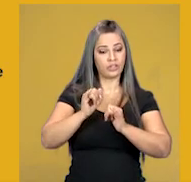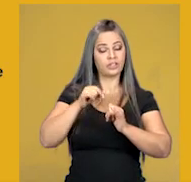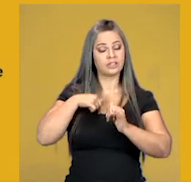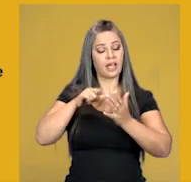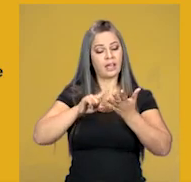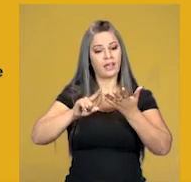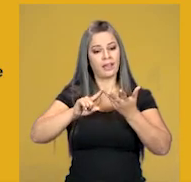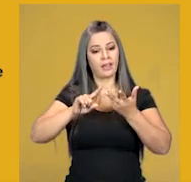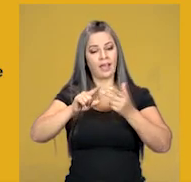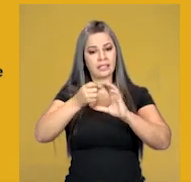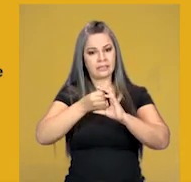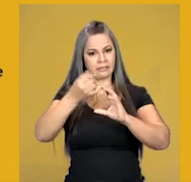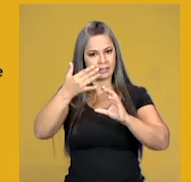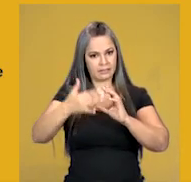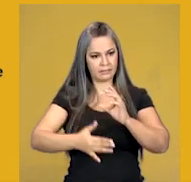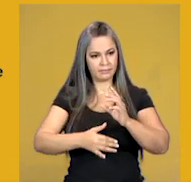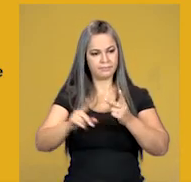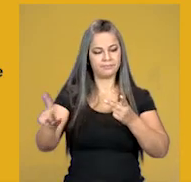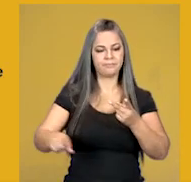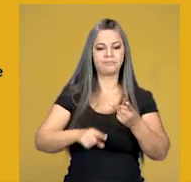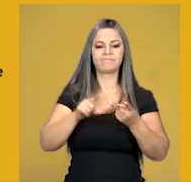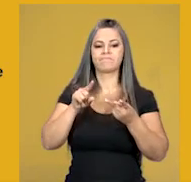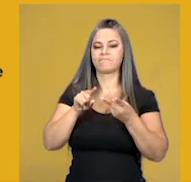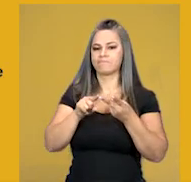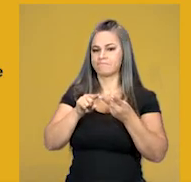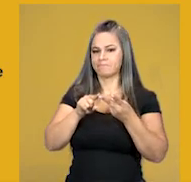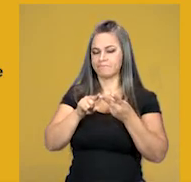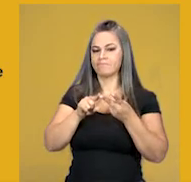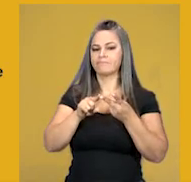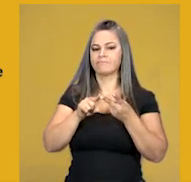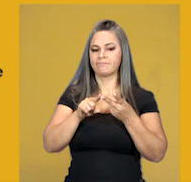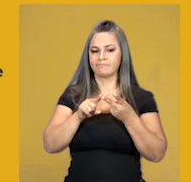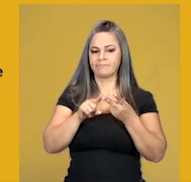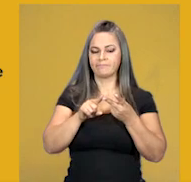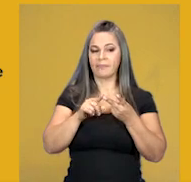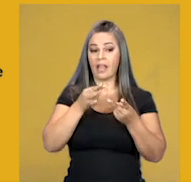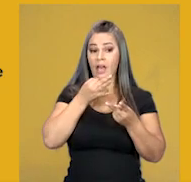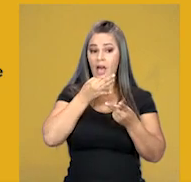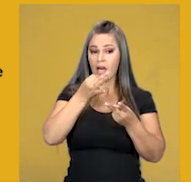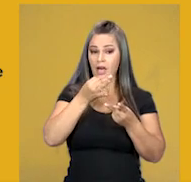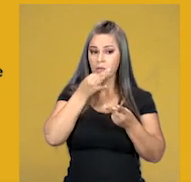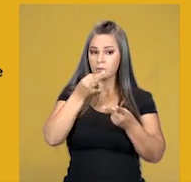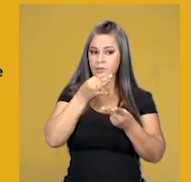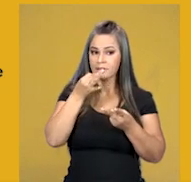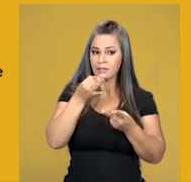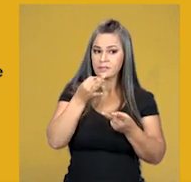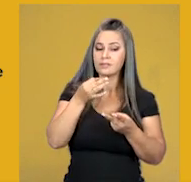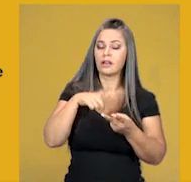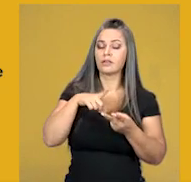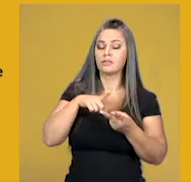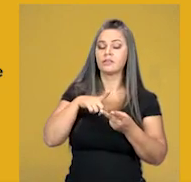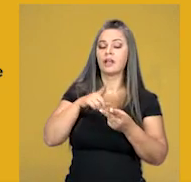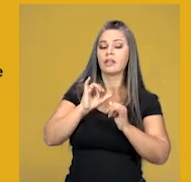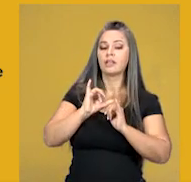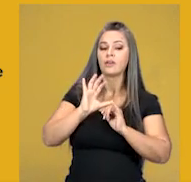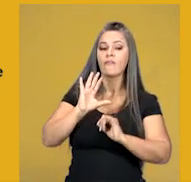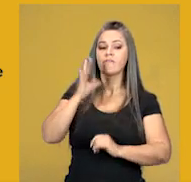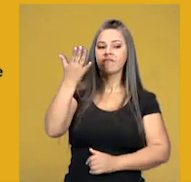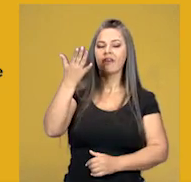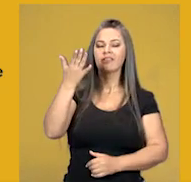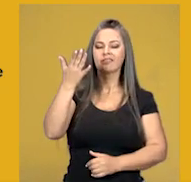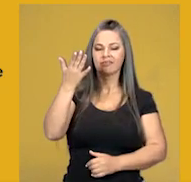argumentação, recursos persuasivos, quer dizer, que vão convencer ou tentar convencer, e os efeitos de sentido que daí nascem.